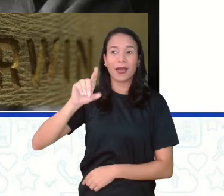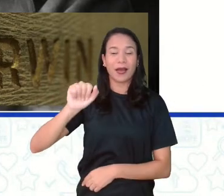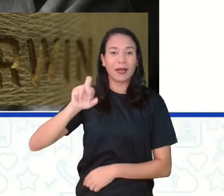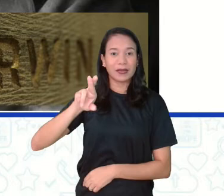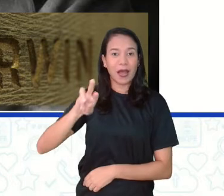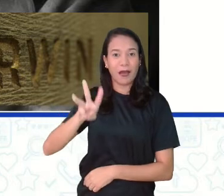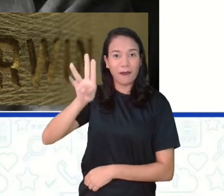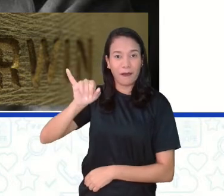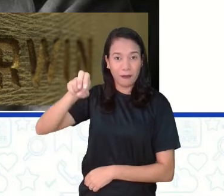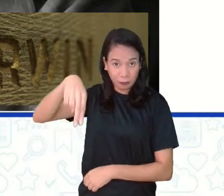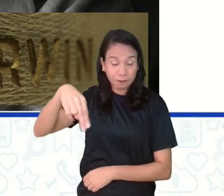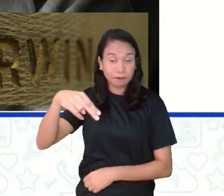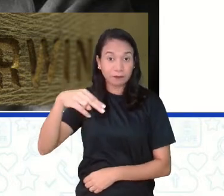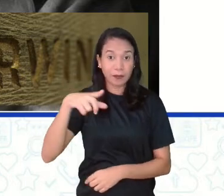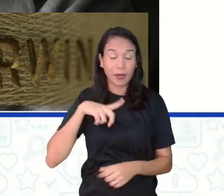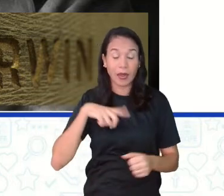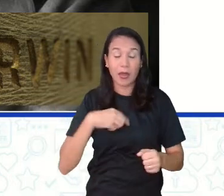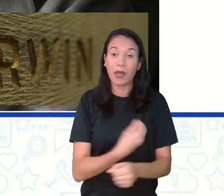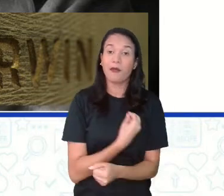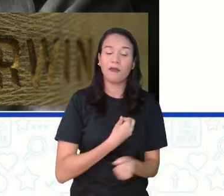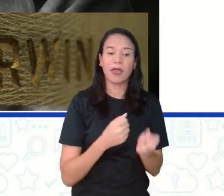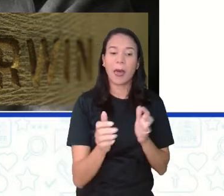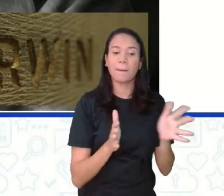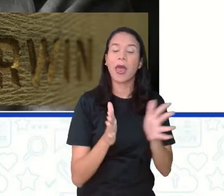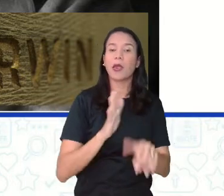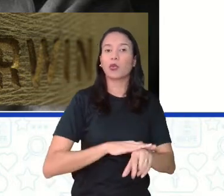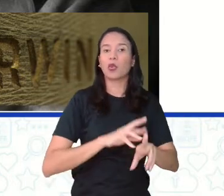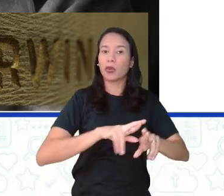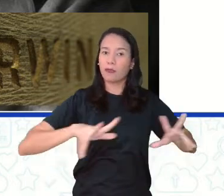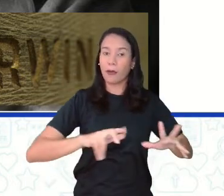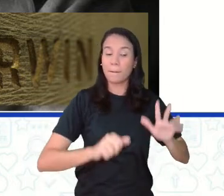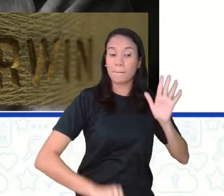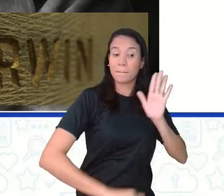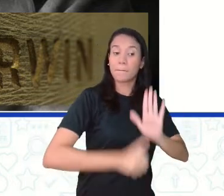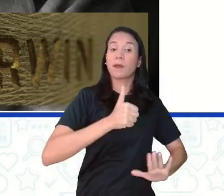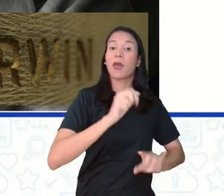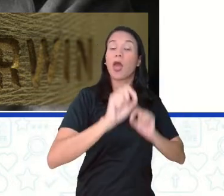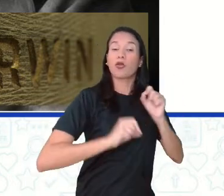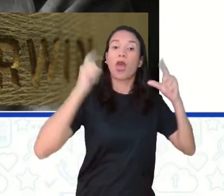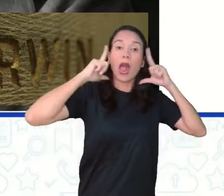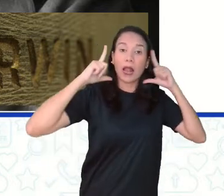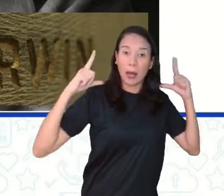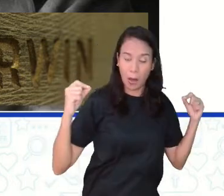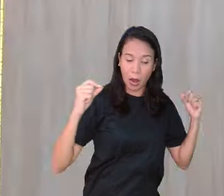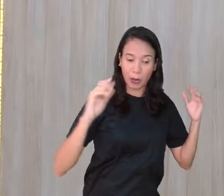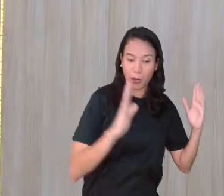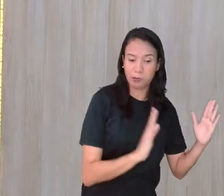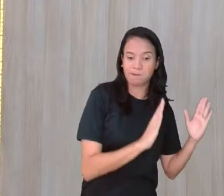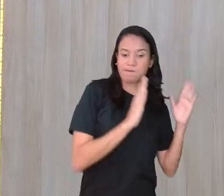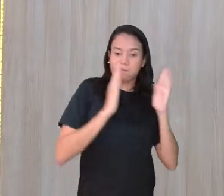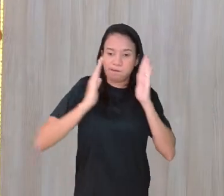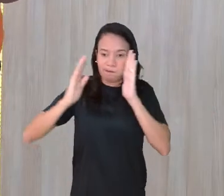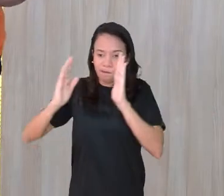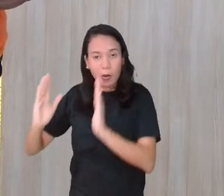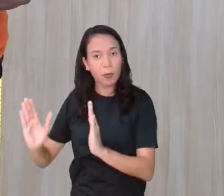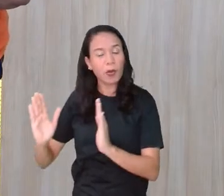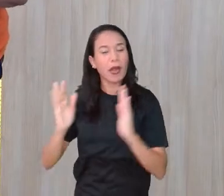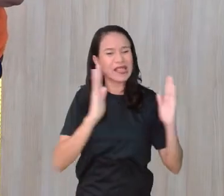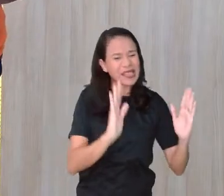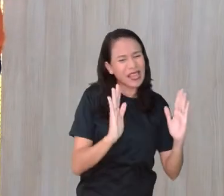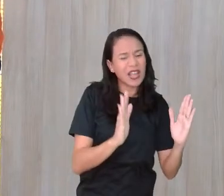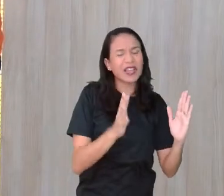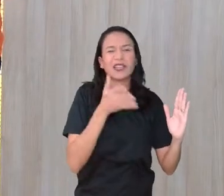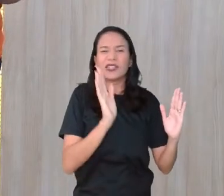eles viveram em épocas diferentes. Então, primeiro veio Lamarck e depois, aí, quando o Lamarck